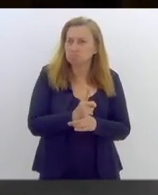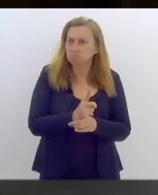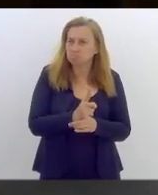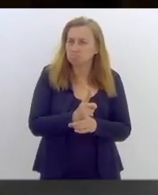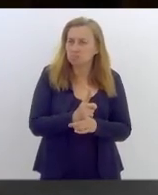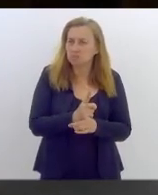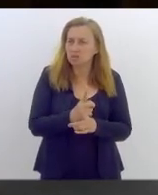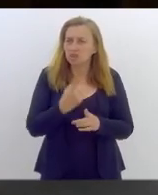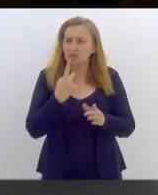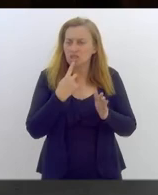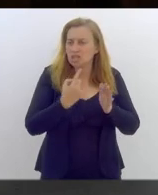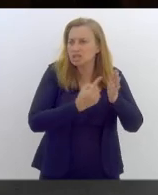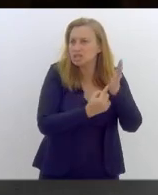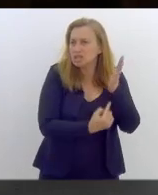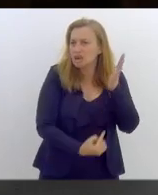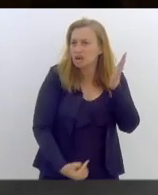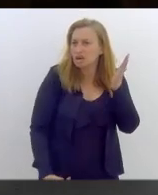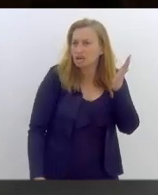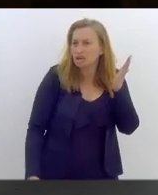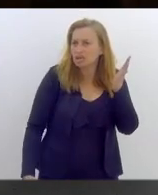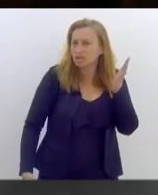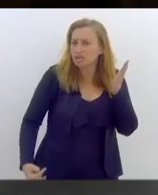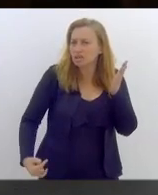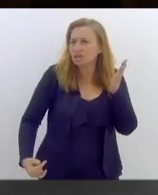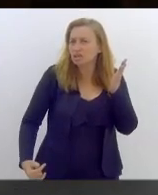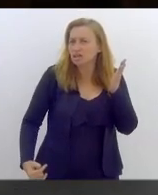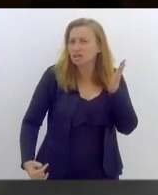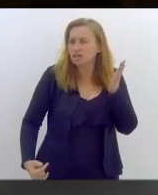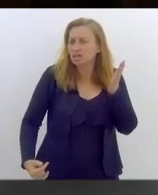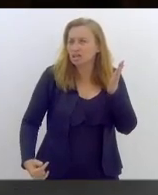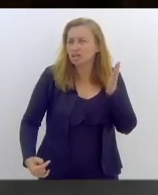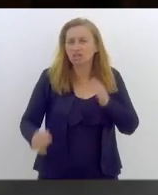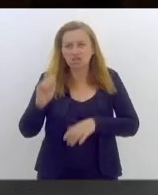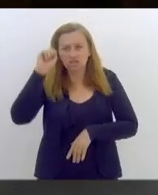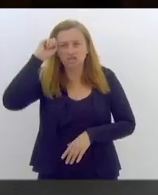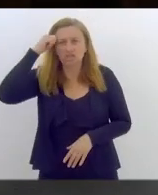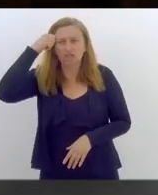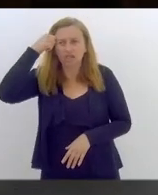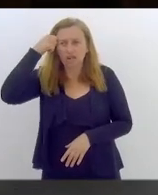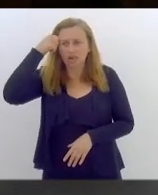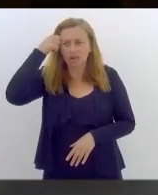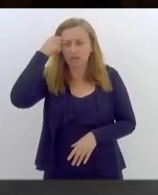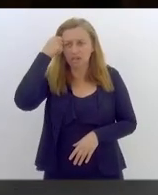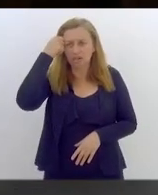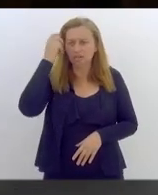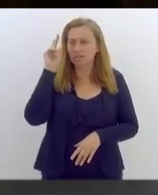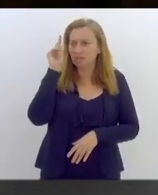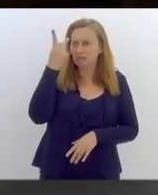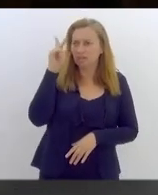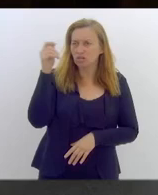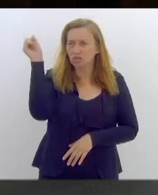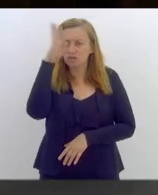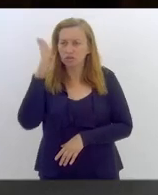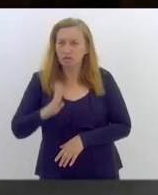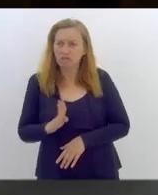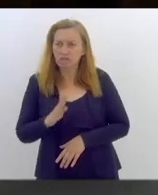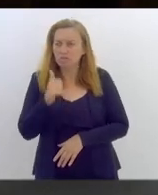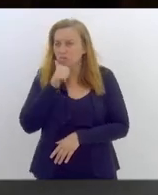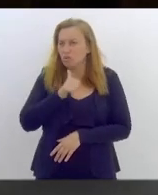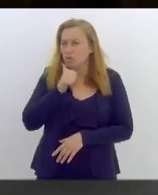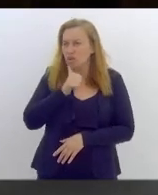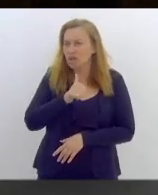Tem sangue retinto pisado atrás do herói emoldurado.